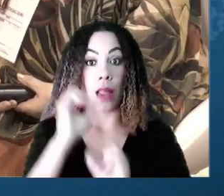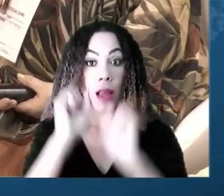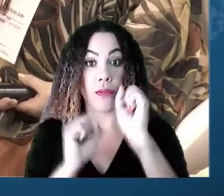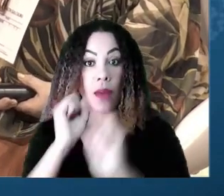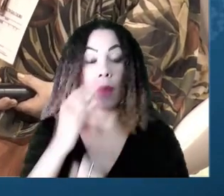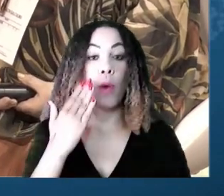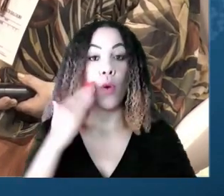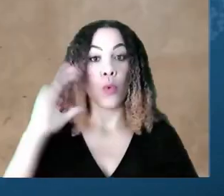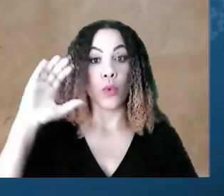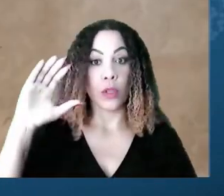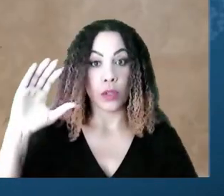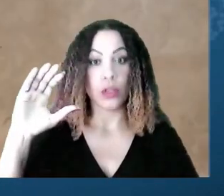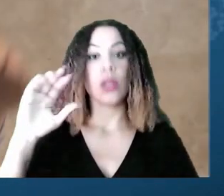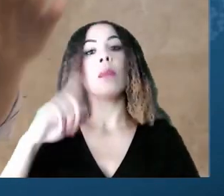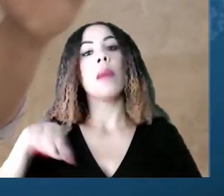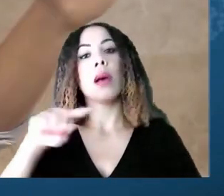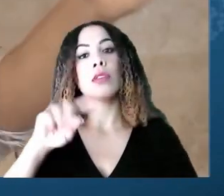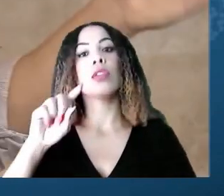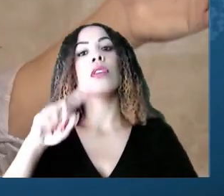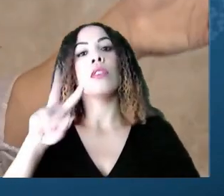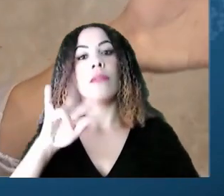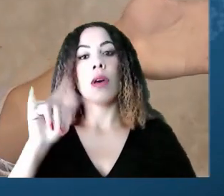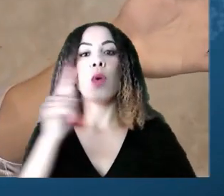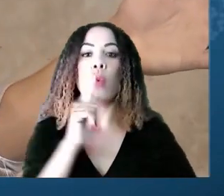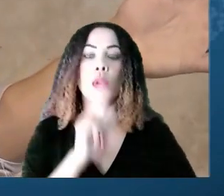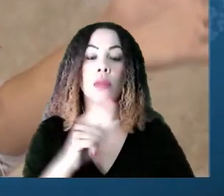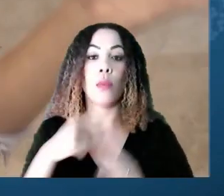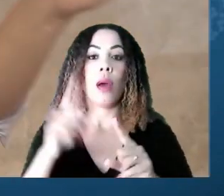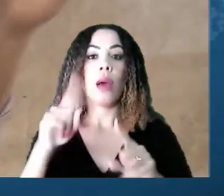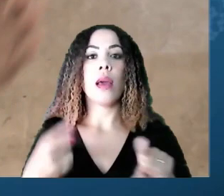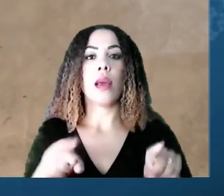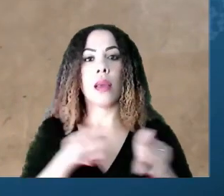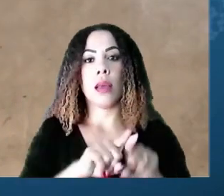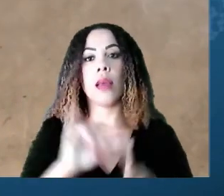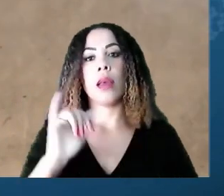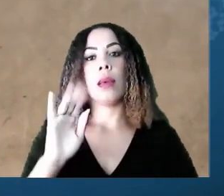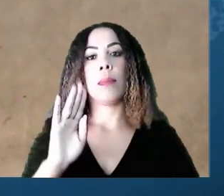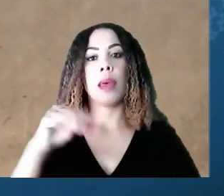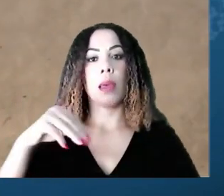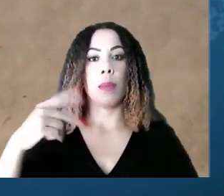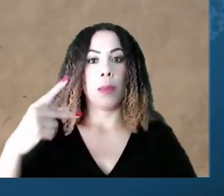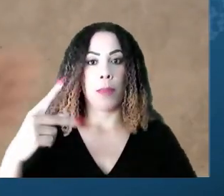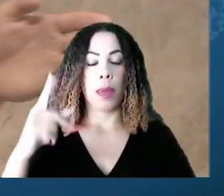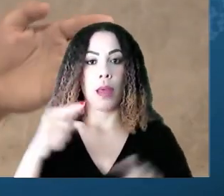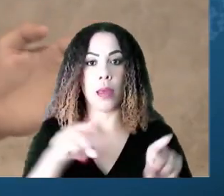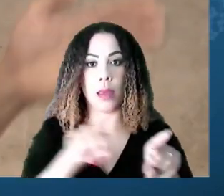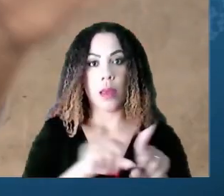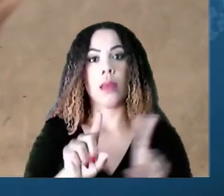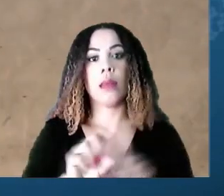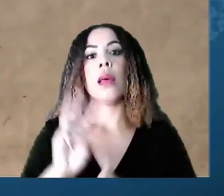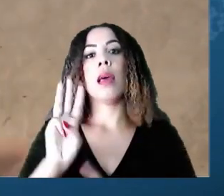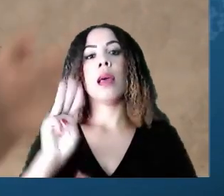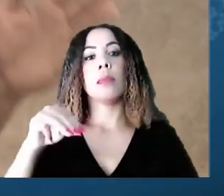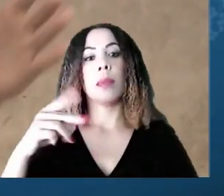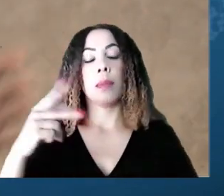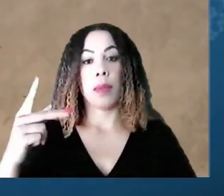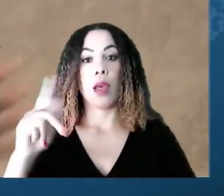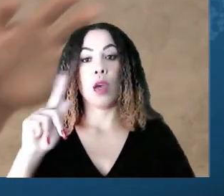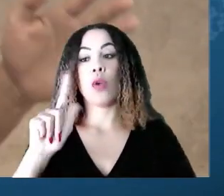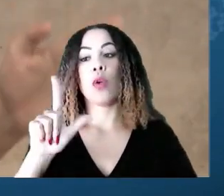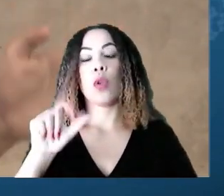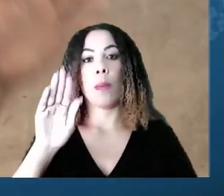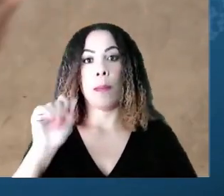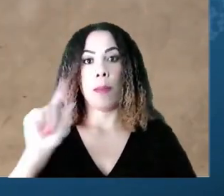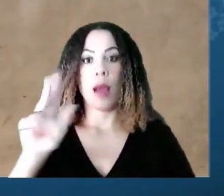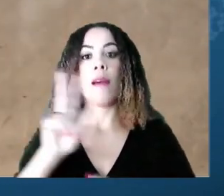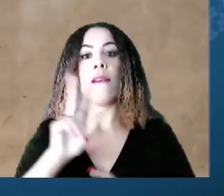atender é uma parceria com o IBMP e o WMP Global, e a Fiocruz vai ser a